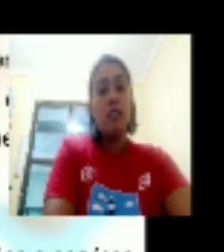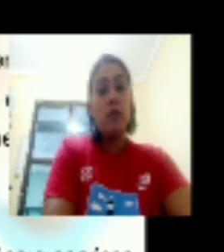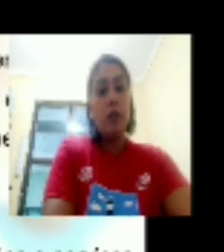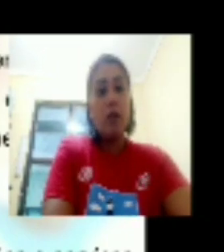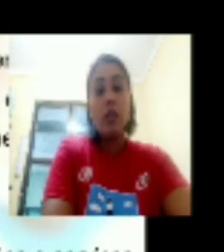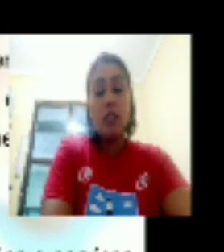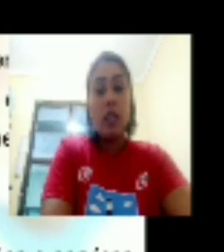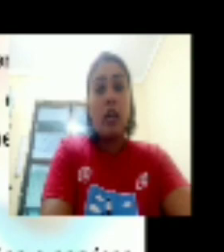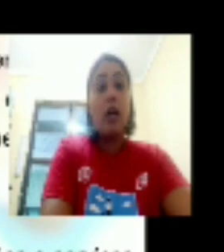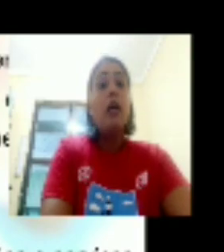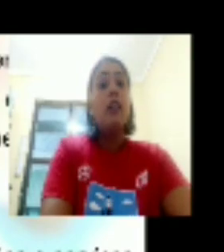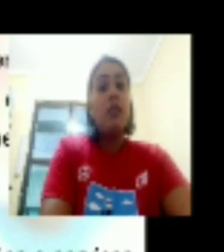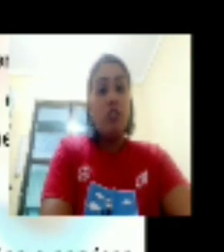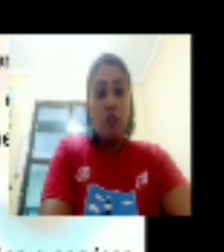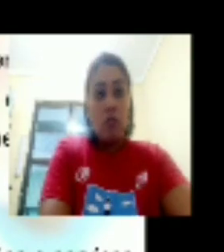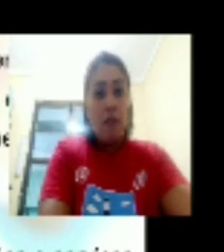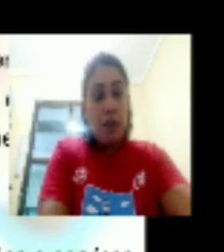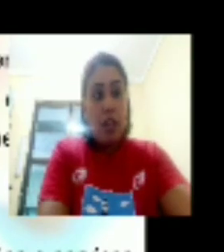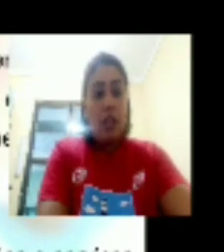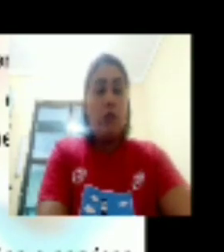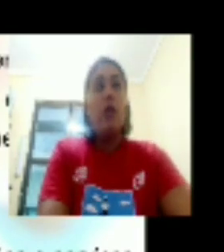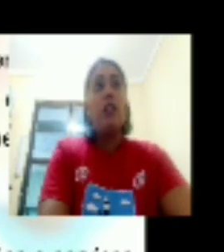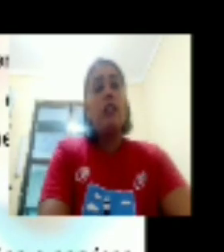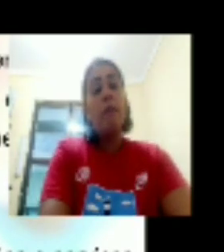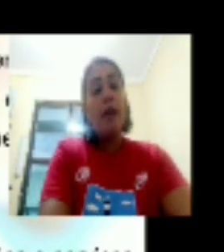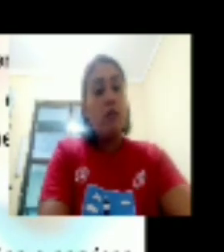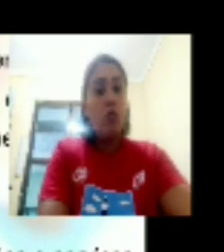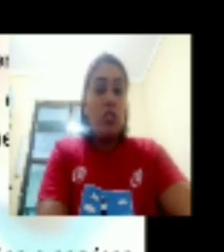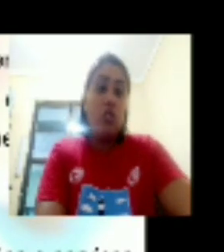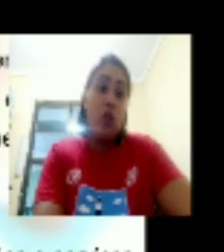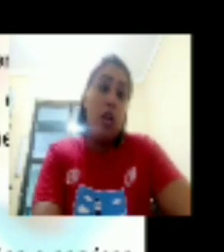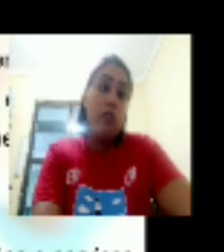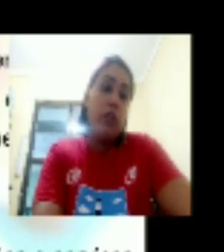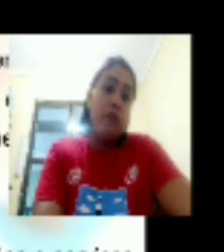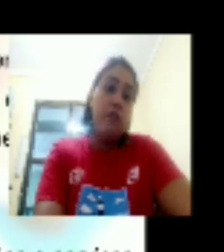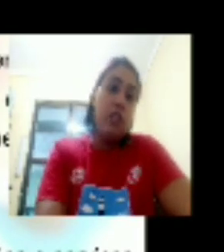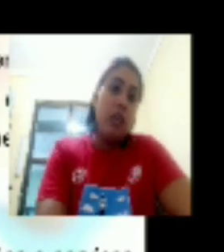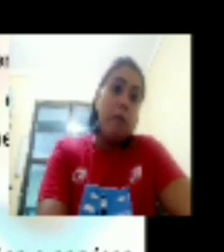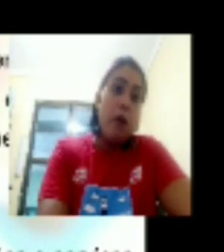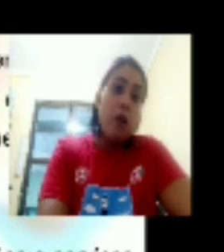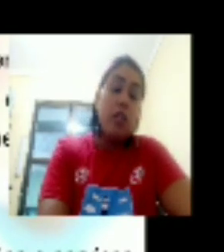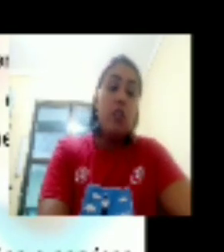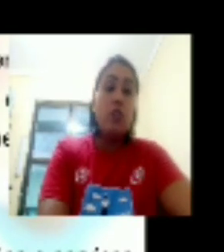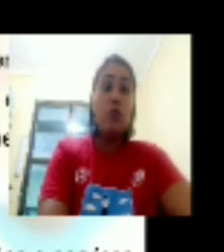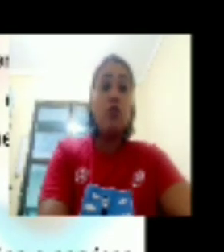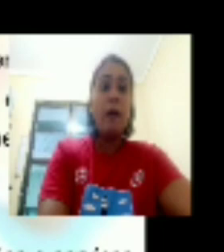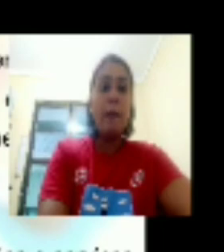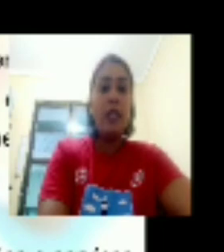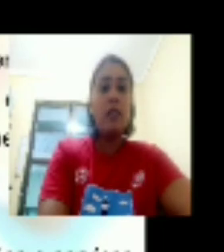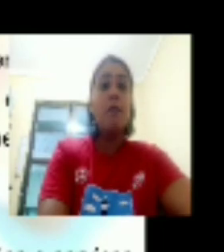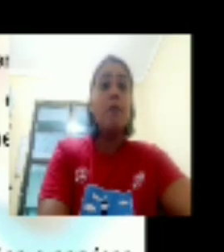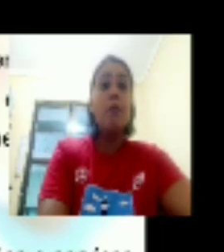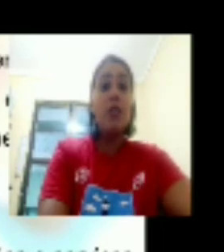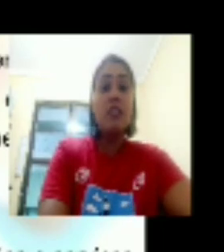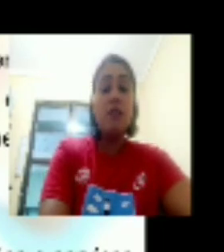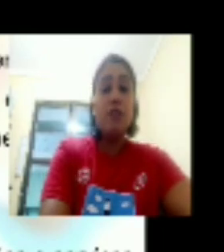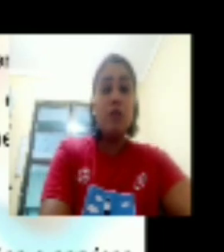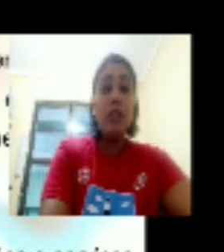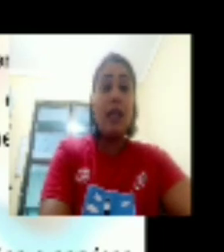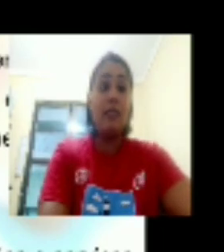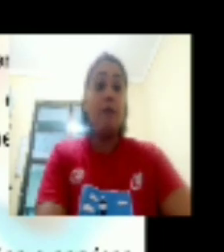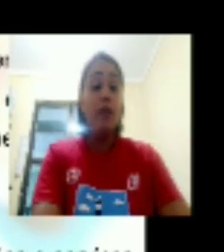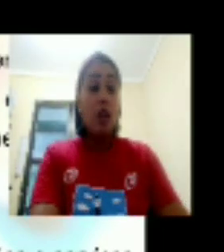que ainda estão em quarentena, que estão sofrendo, que tem médico que está escolhendo quem vive e quem morre, justamente por